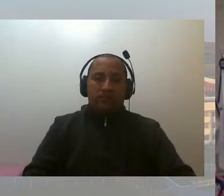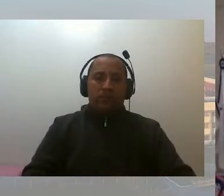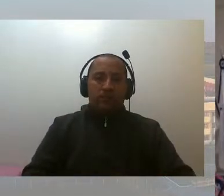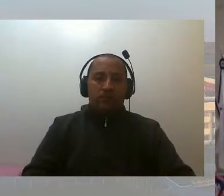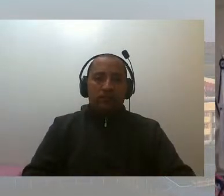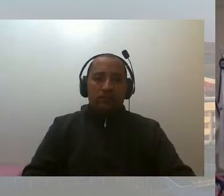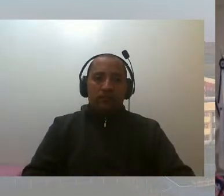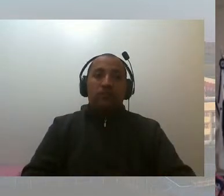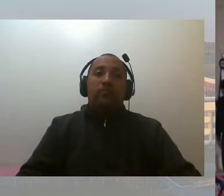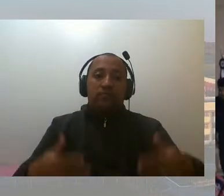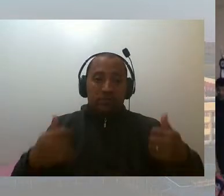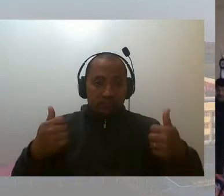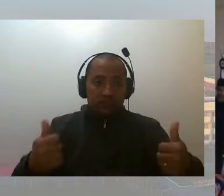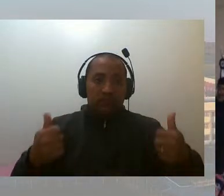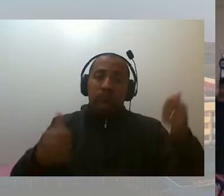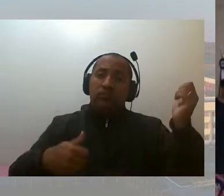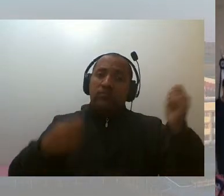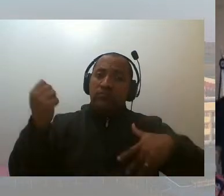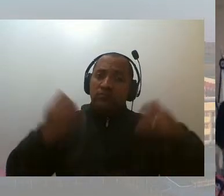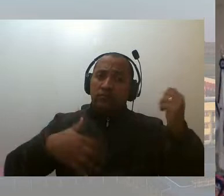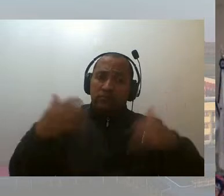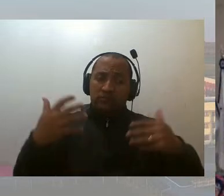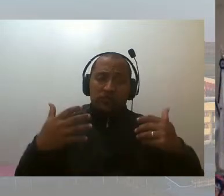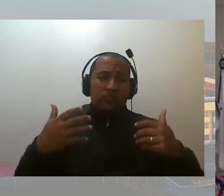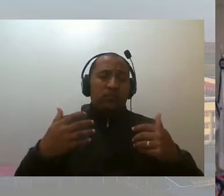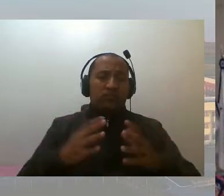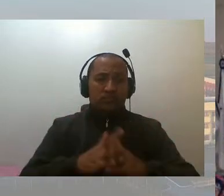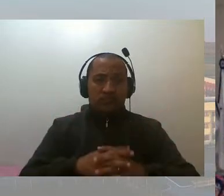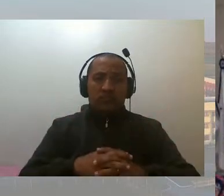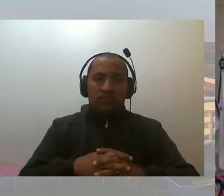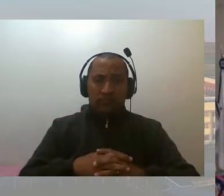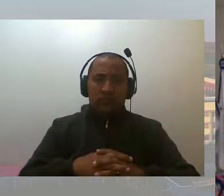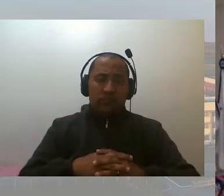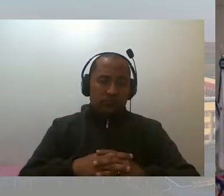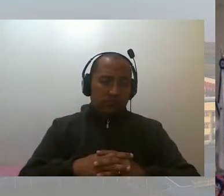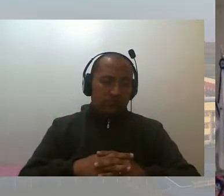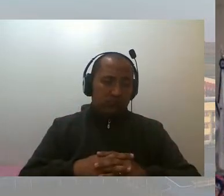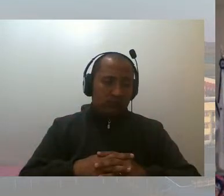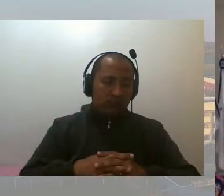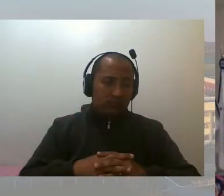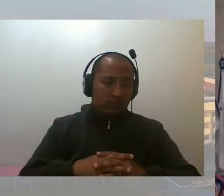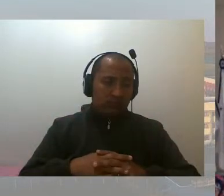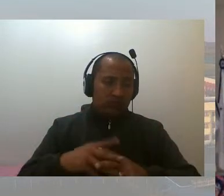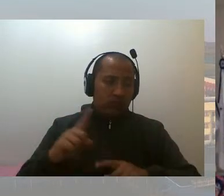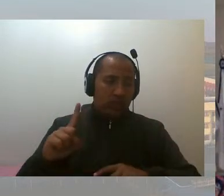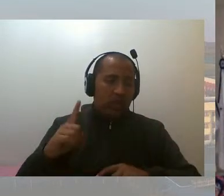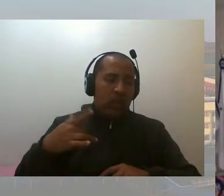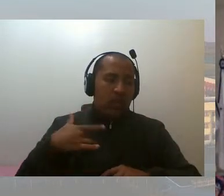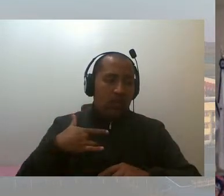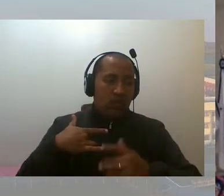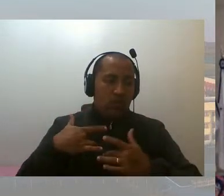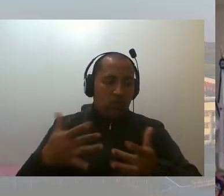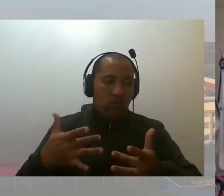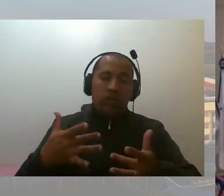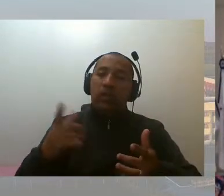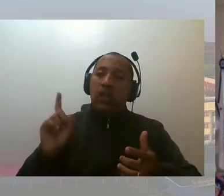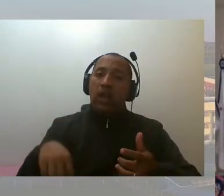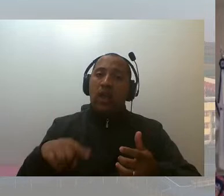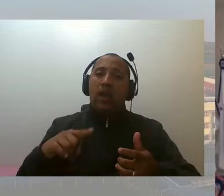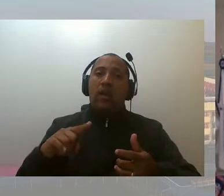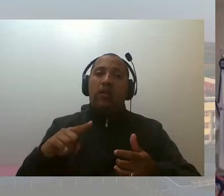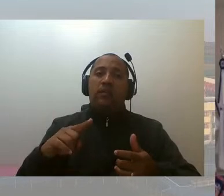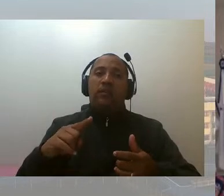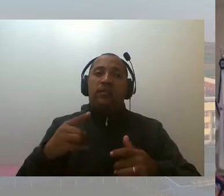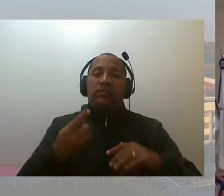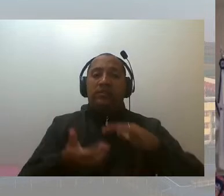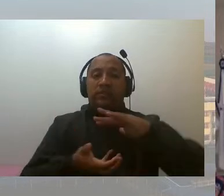Então, pessoal, de tudo que foi falado, houve a candidatura, né, disponibilidade do Campus Caçapava, mas acho que é